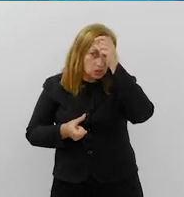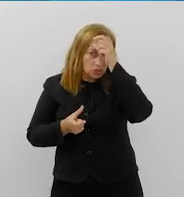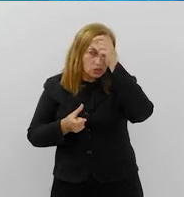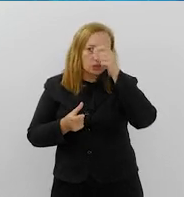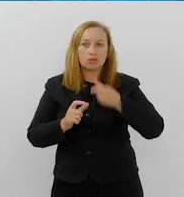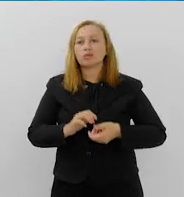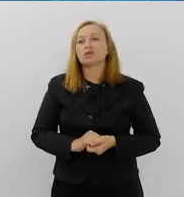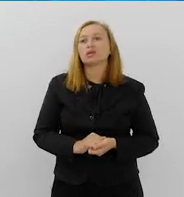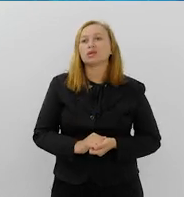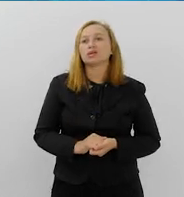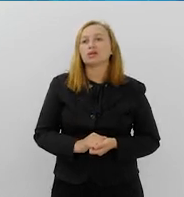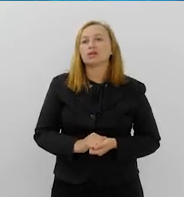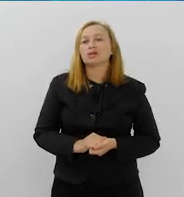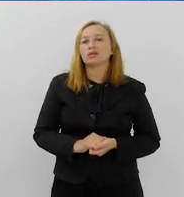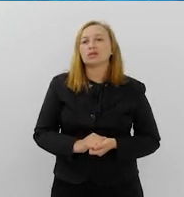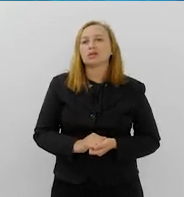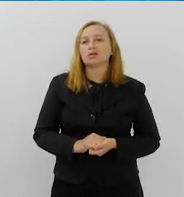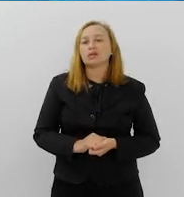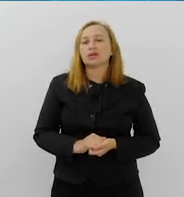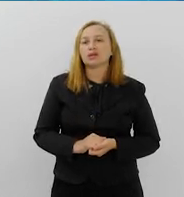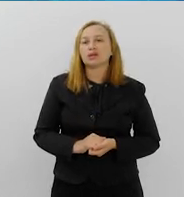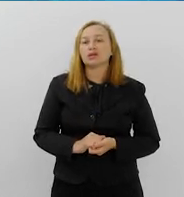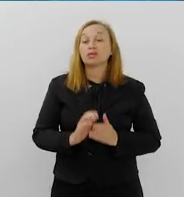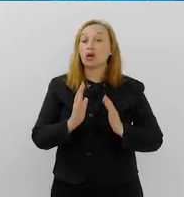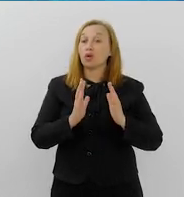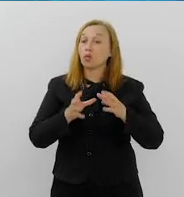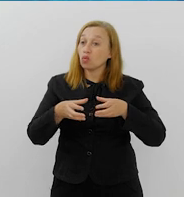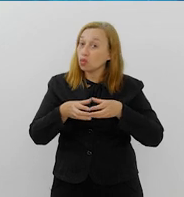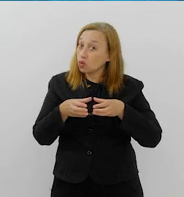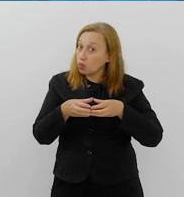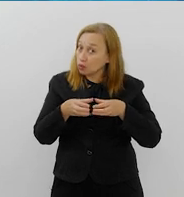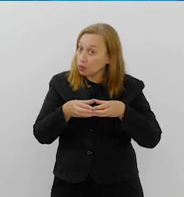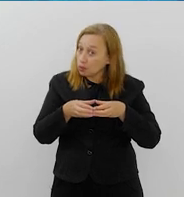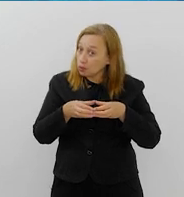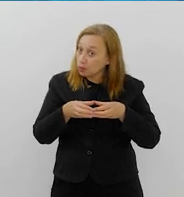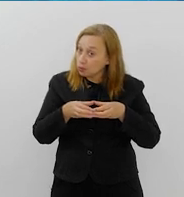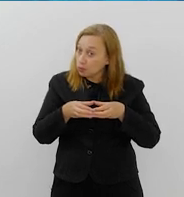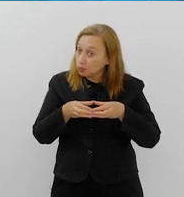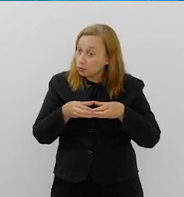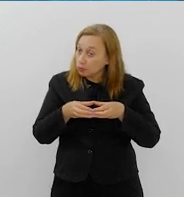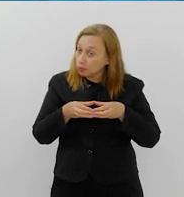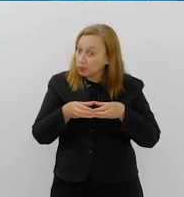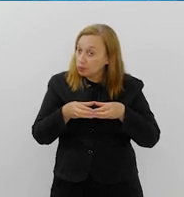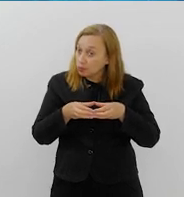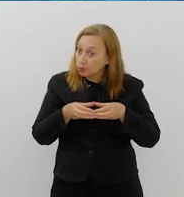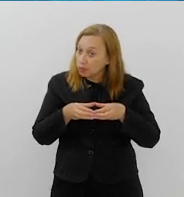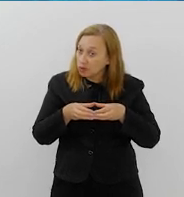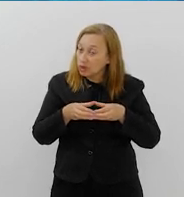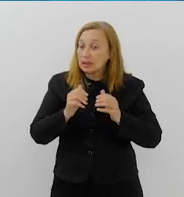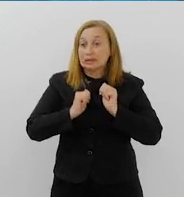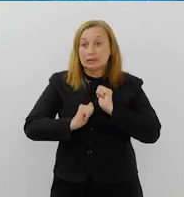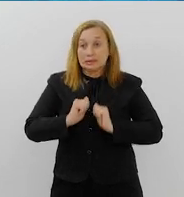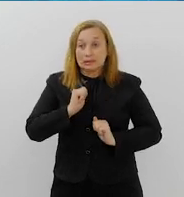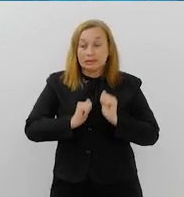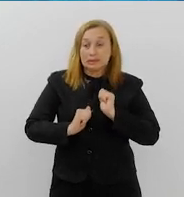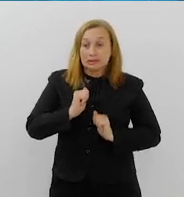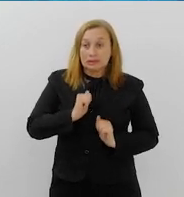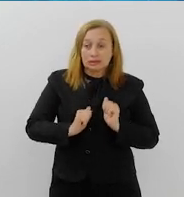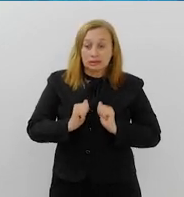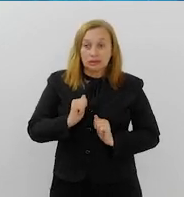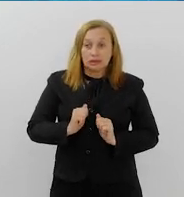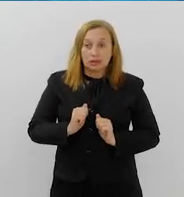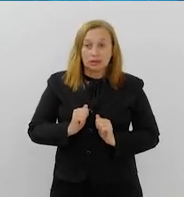transtorno é uma classificação, né? É, transtornos ansiosos.